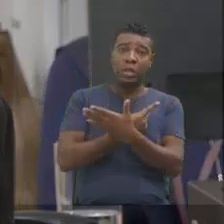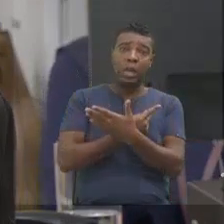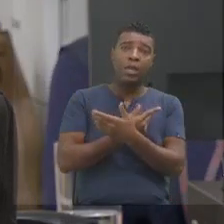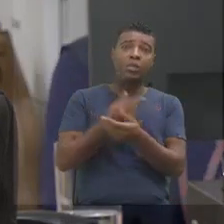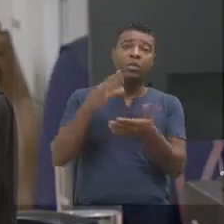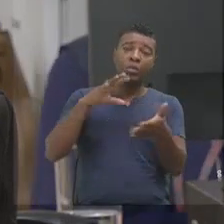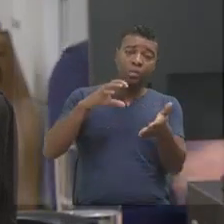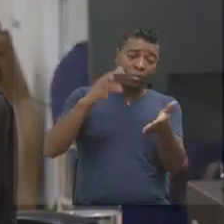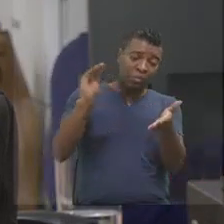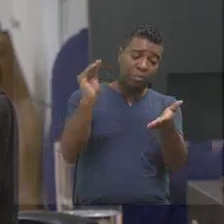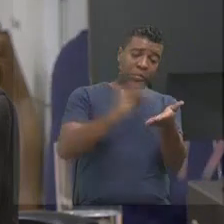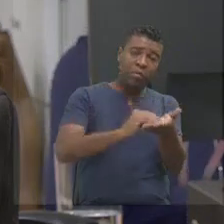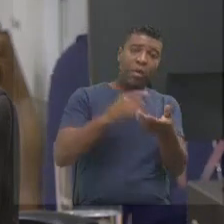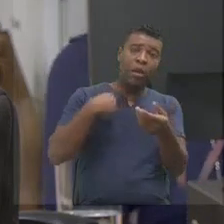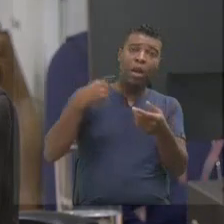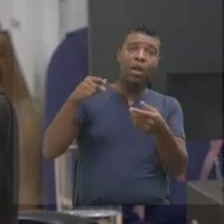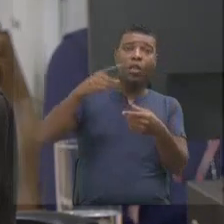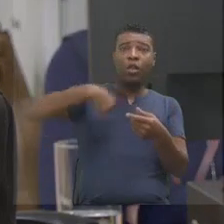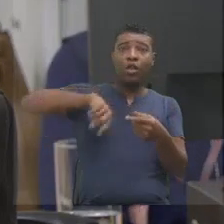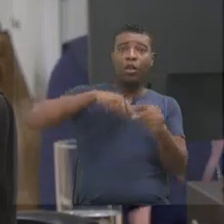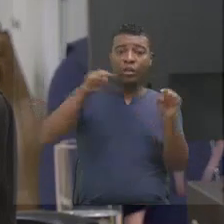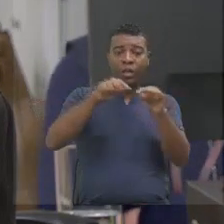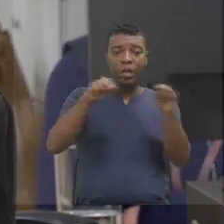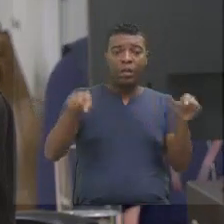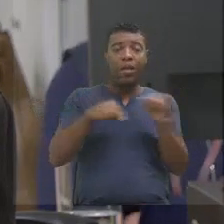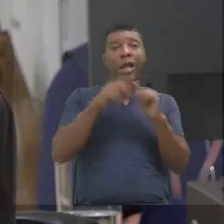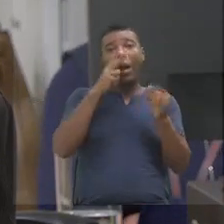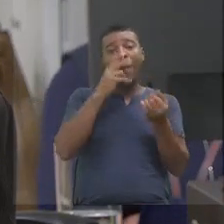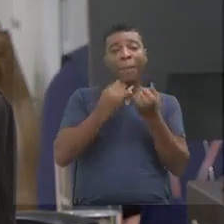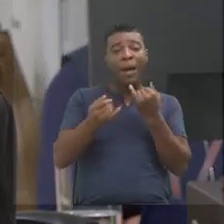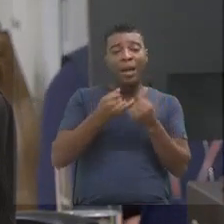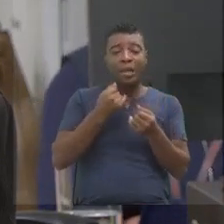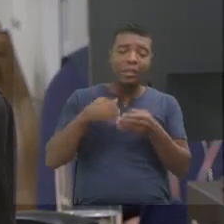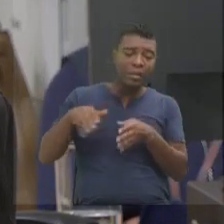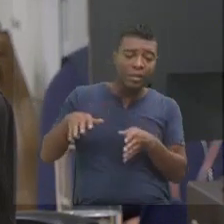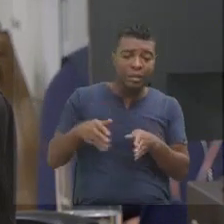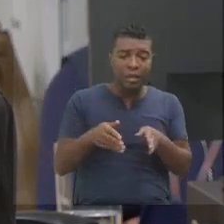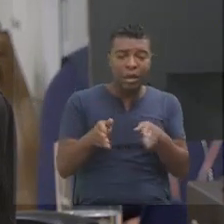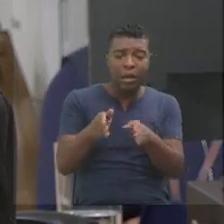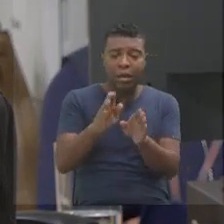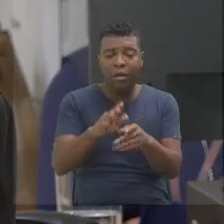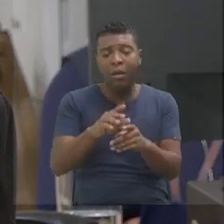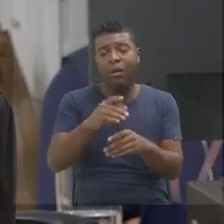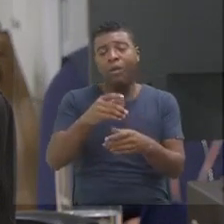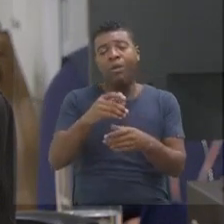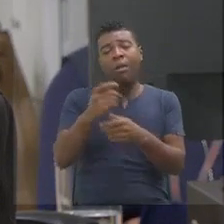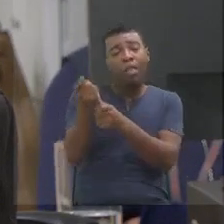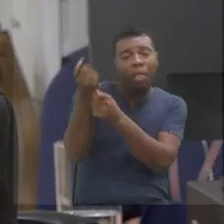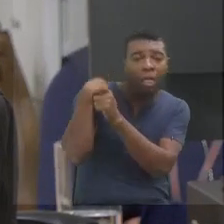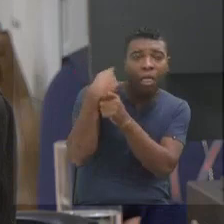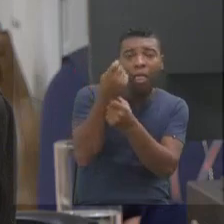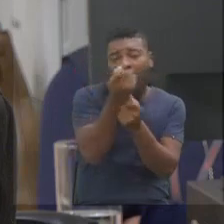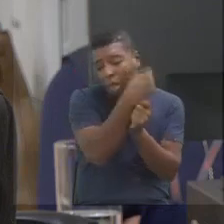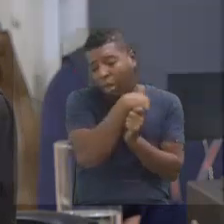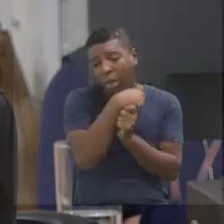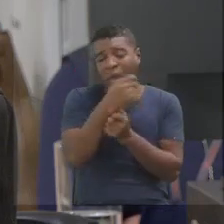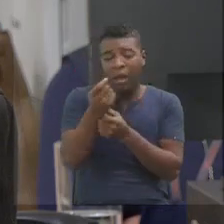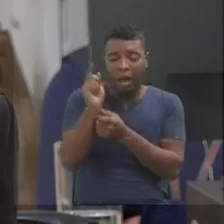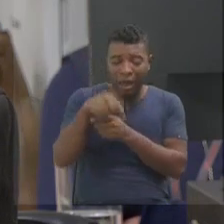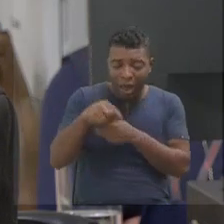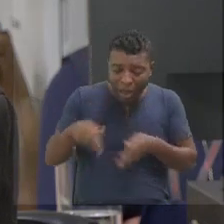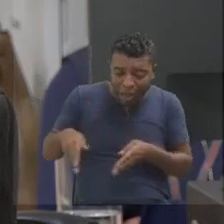do nosso gabinete de uma verdadeira via crucis né que os pacientes são obrigados a cumprir uma grande jornada de Sofrimento